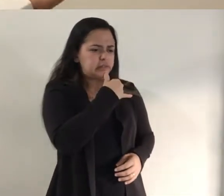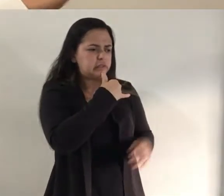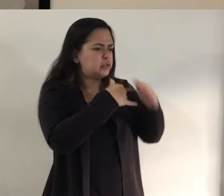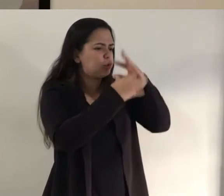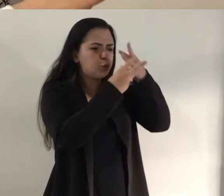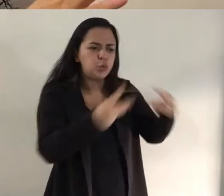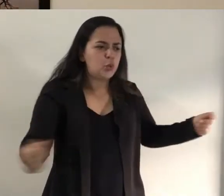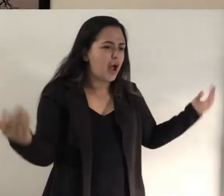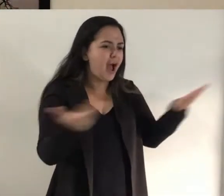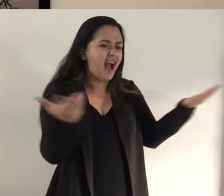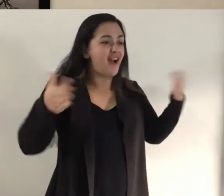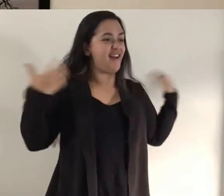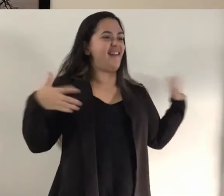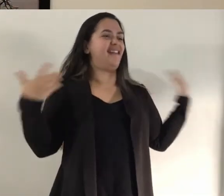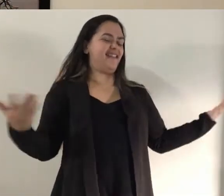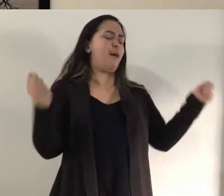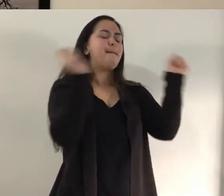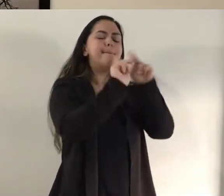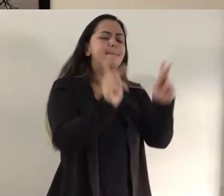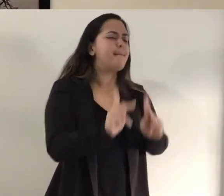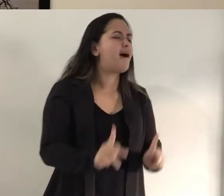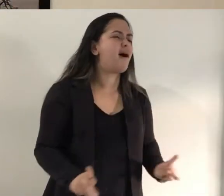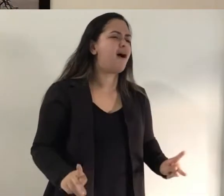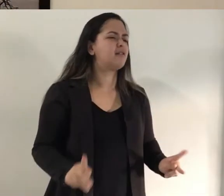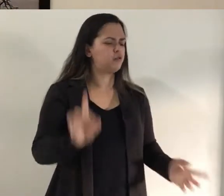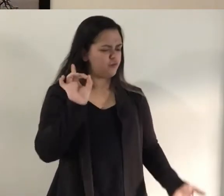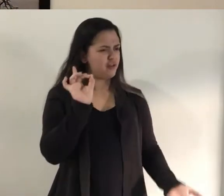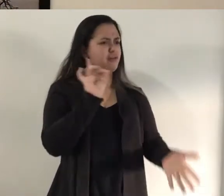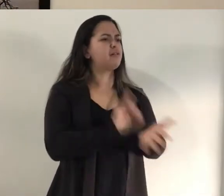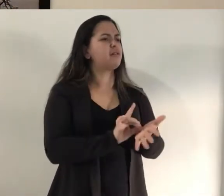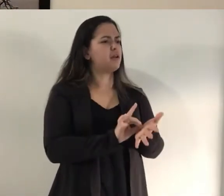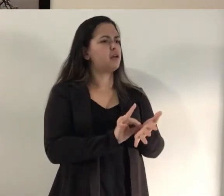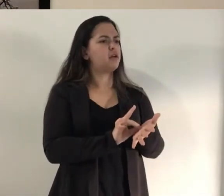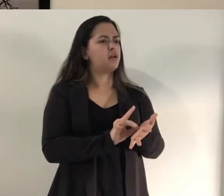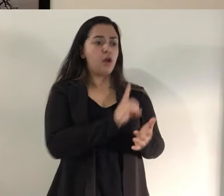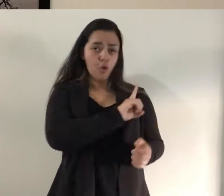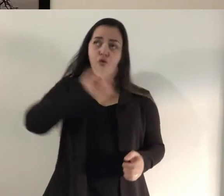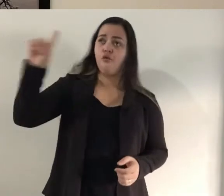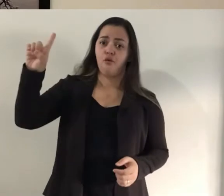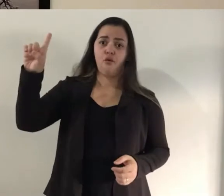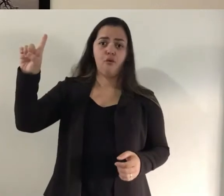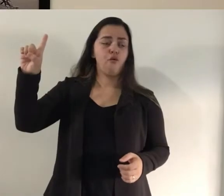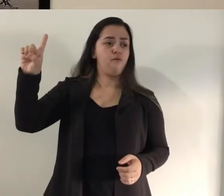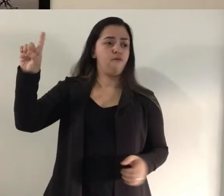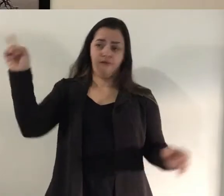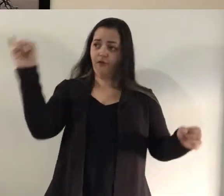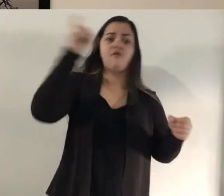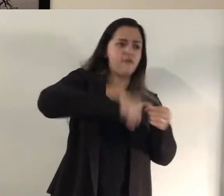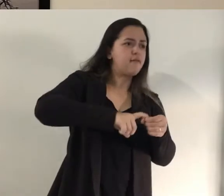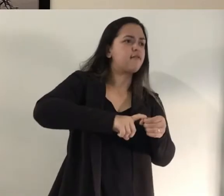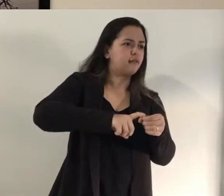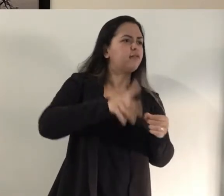para vocês a paz, mas uma paz verdadeira. Eu vou, mas eu vou voltar. E ele enfatiza, ele repete